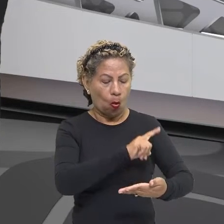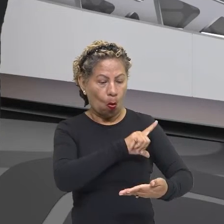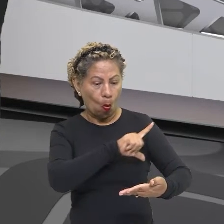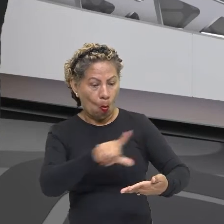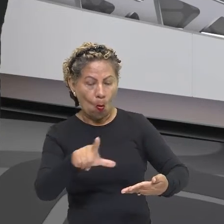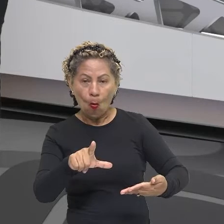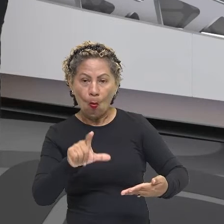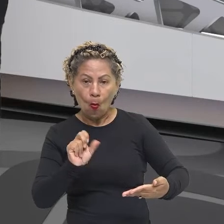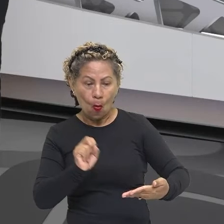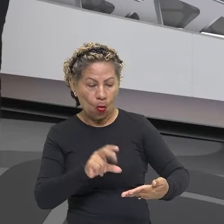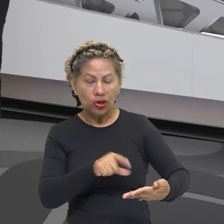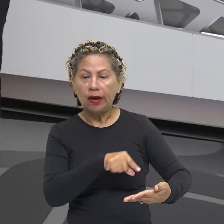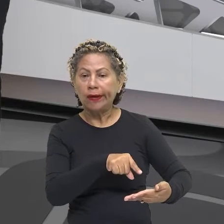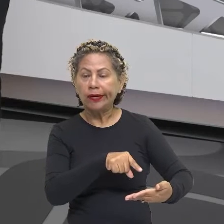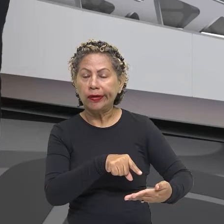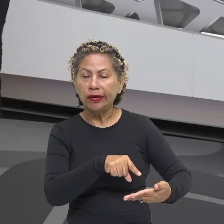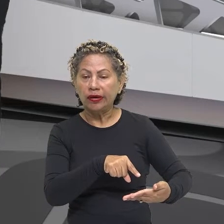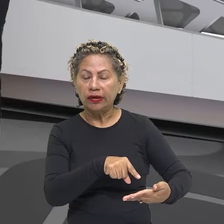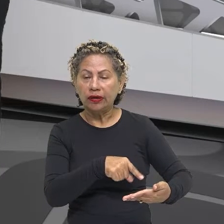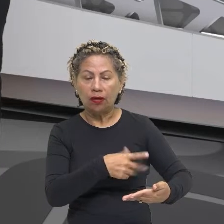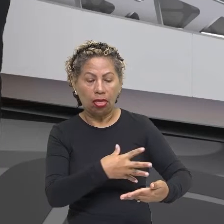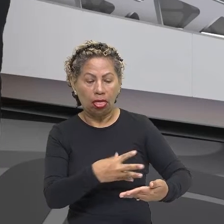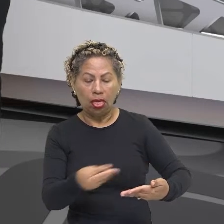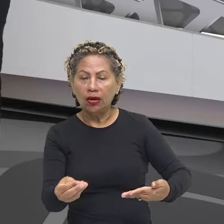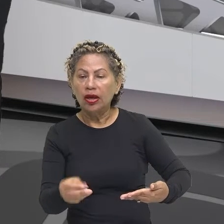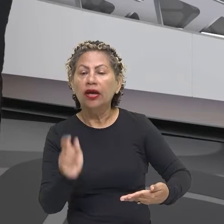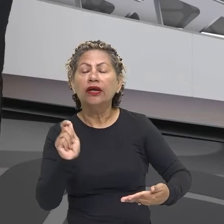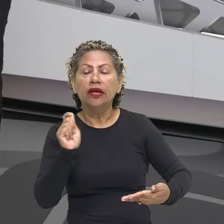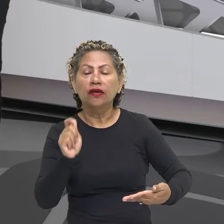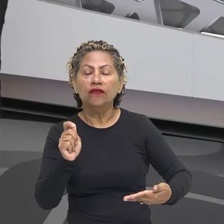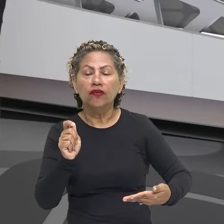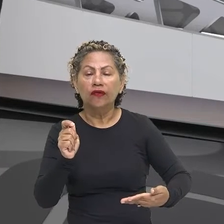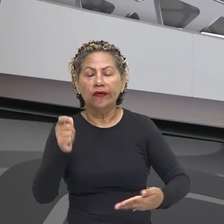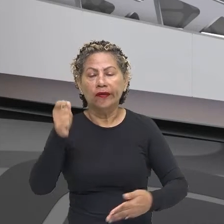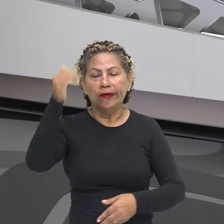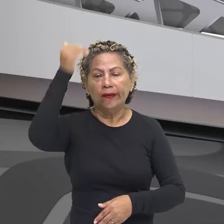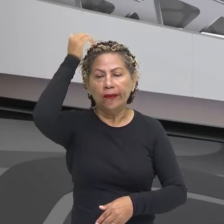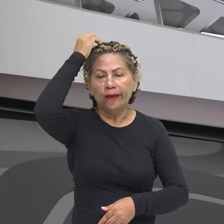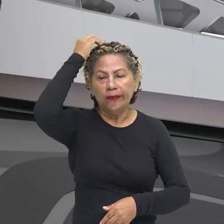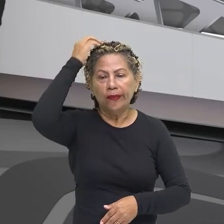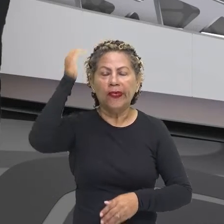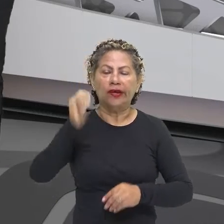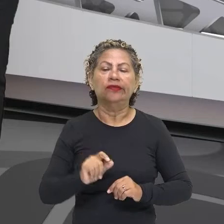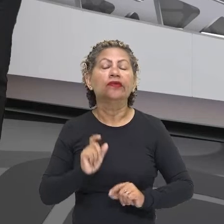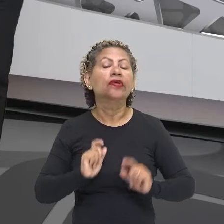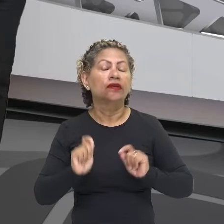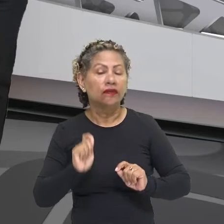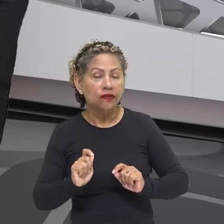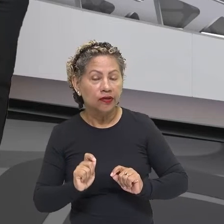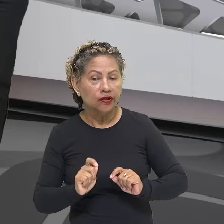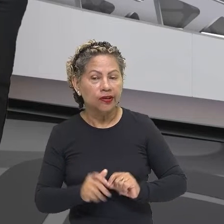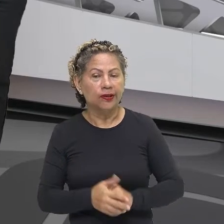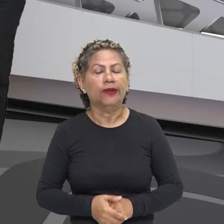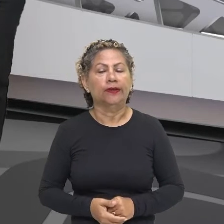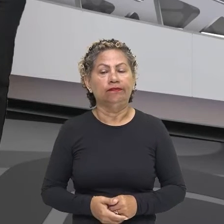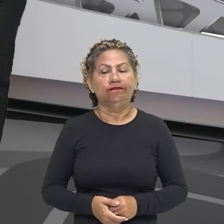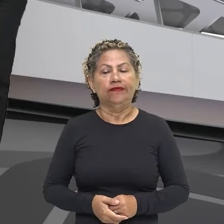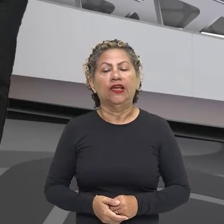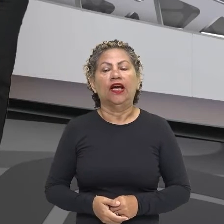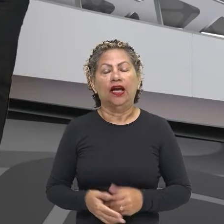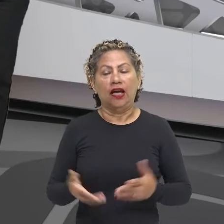deles, entendeu? Então, gente, isso é super importante para que a gente saiba, de repente, se aparecer